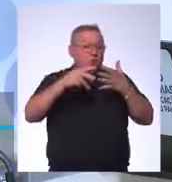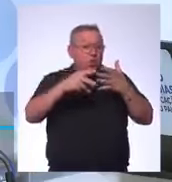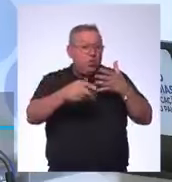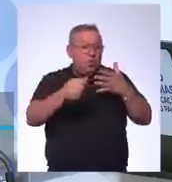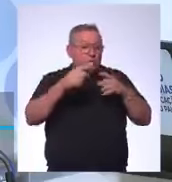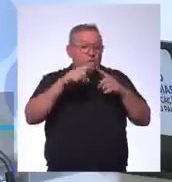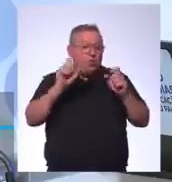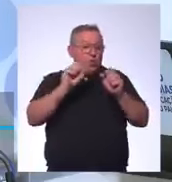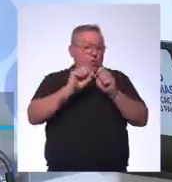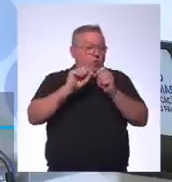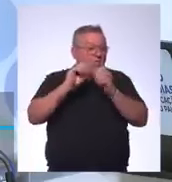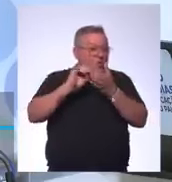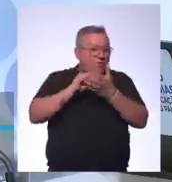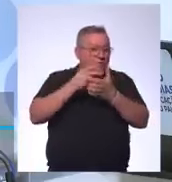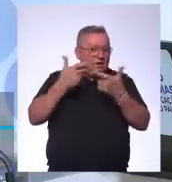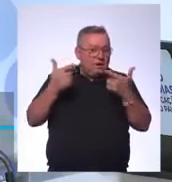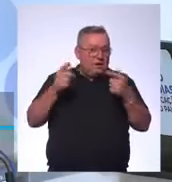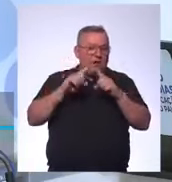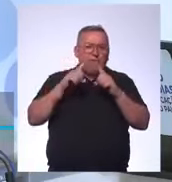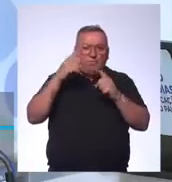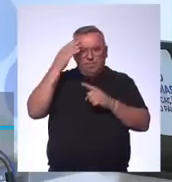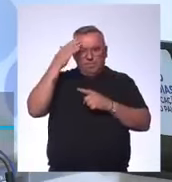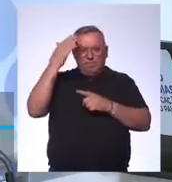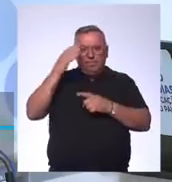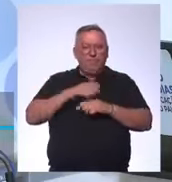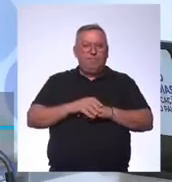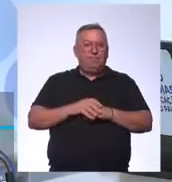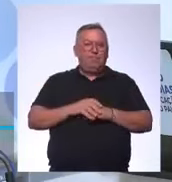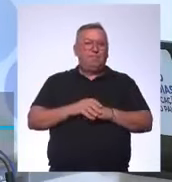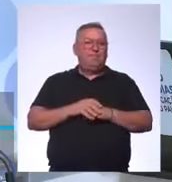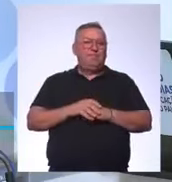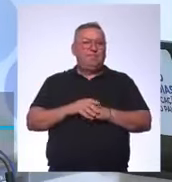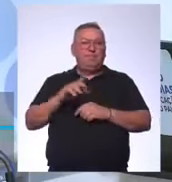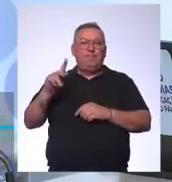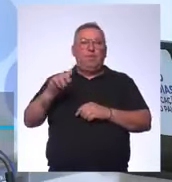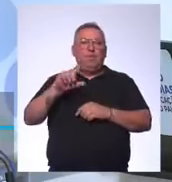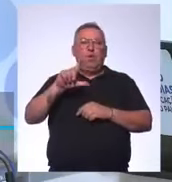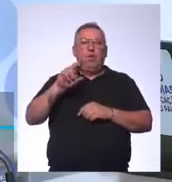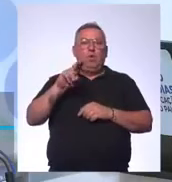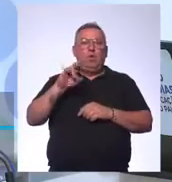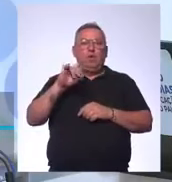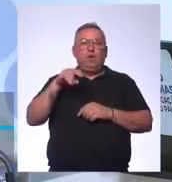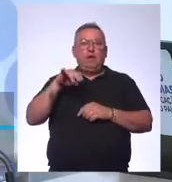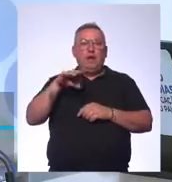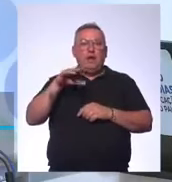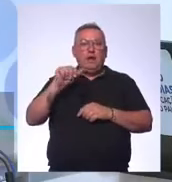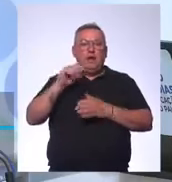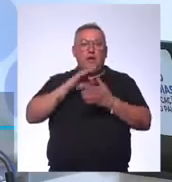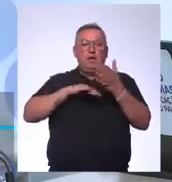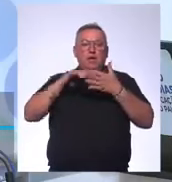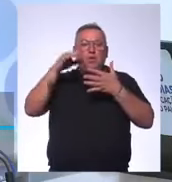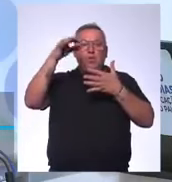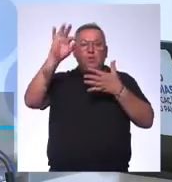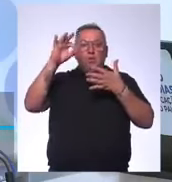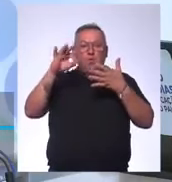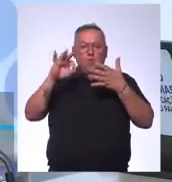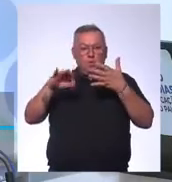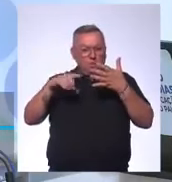ficado comprometido, mas tudo bem, mesmo assim, obrigada. Então, a Pro Lucinéia colocou que acredita que todos os itens foram